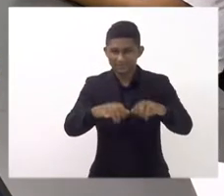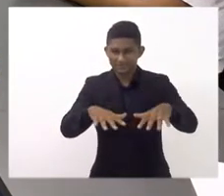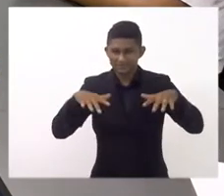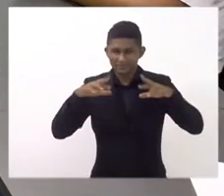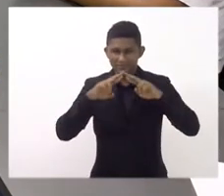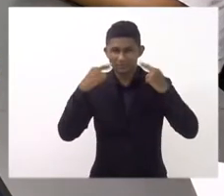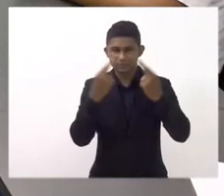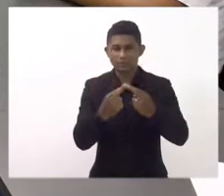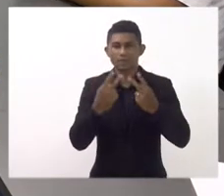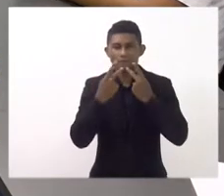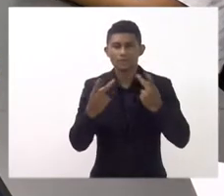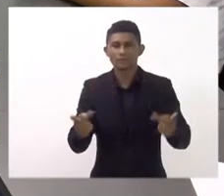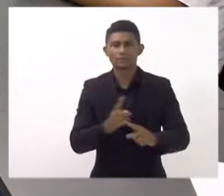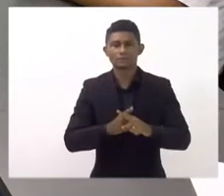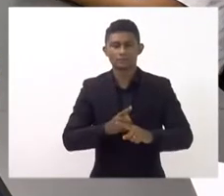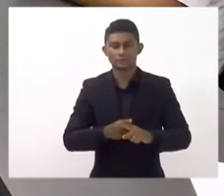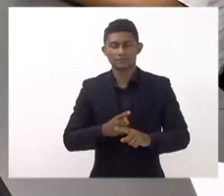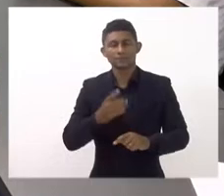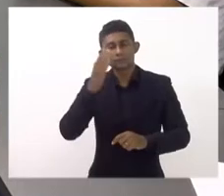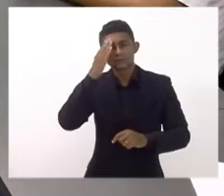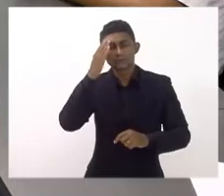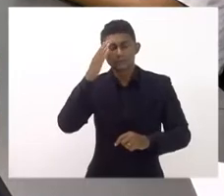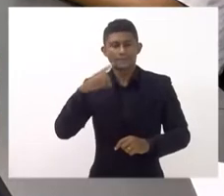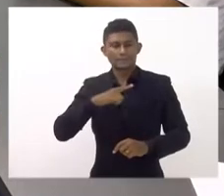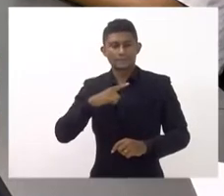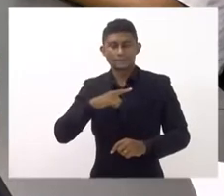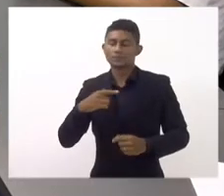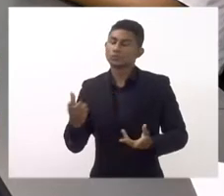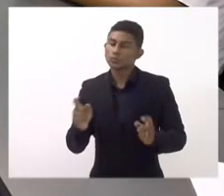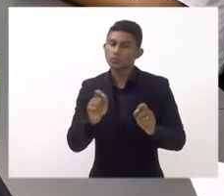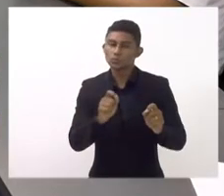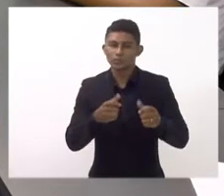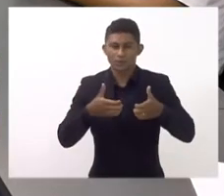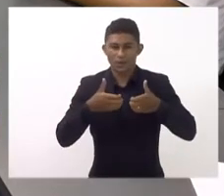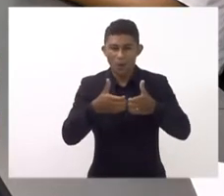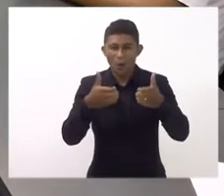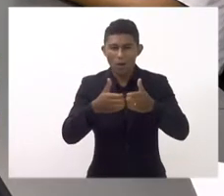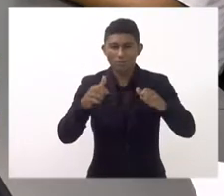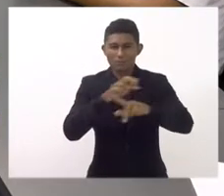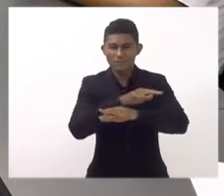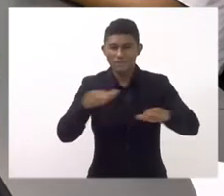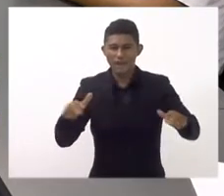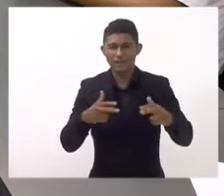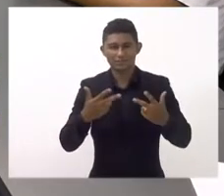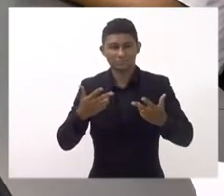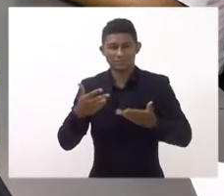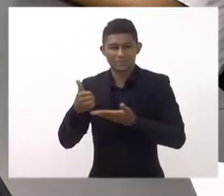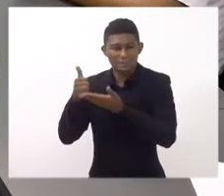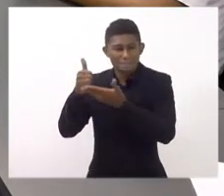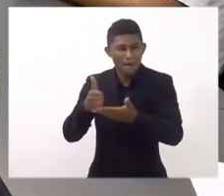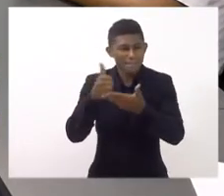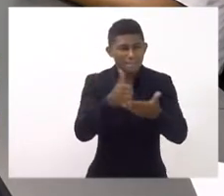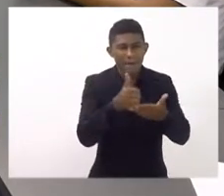a questão intermunicipal de transporte dos nossos estudantes fica tão